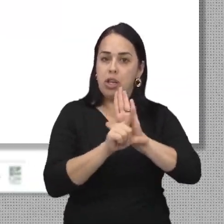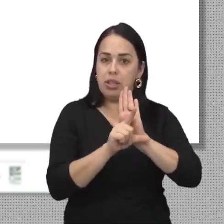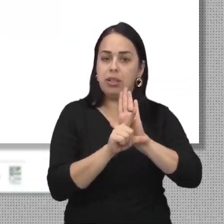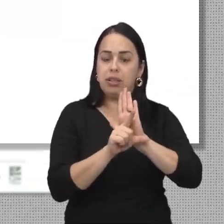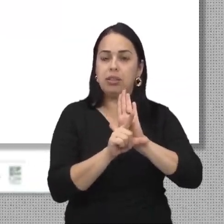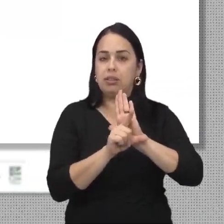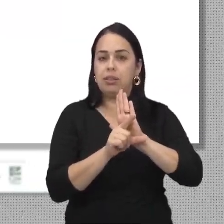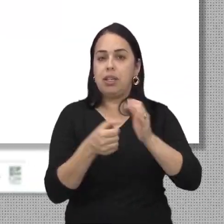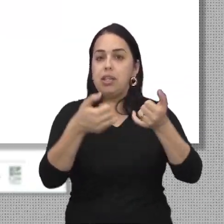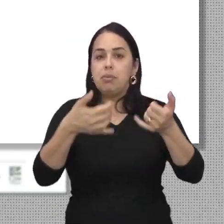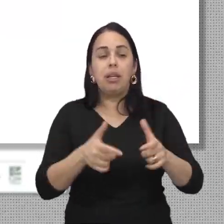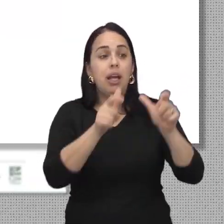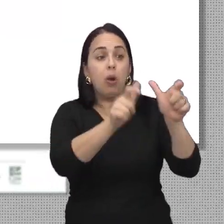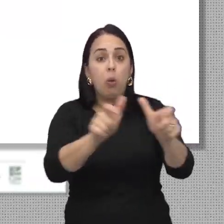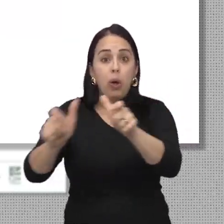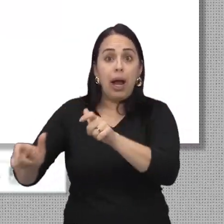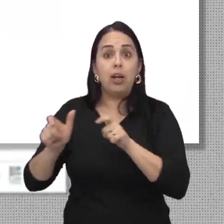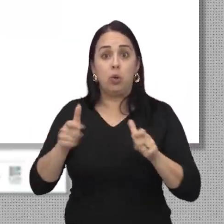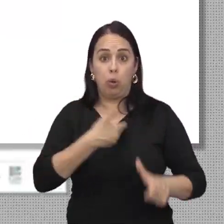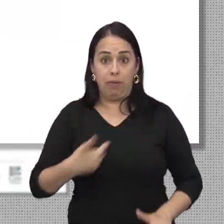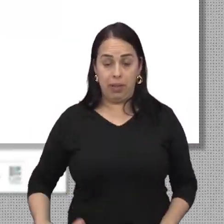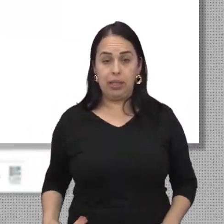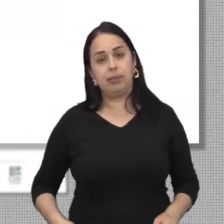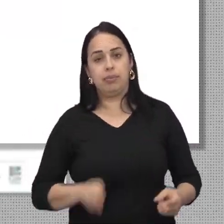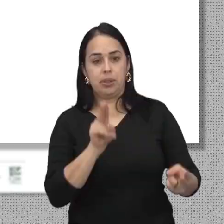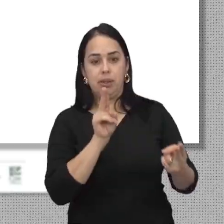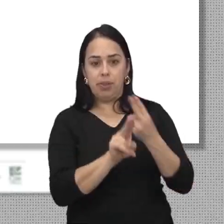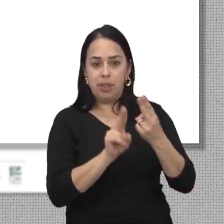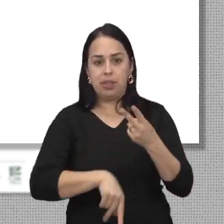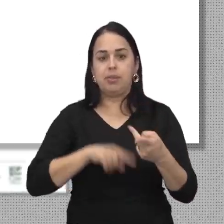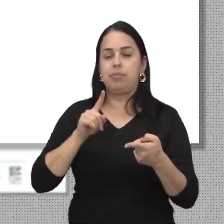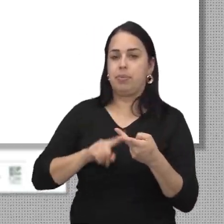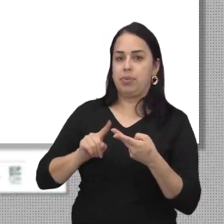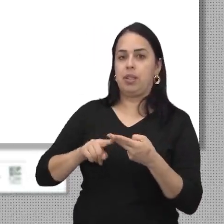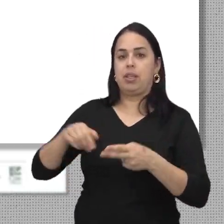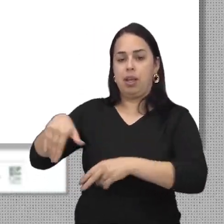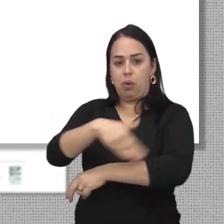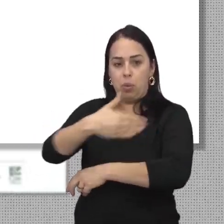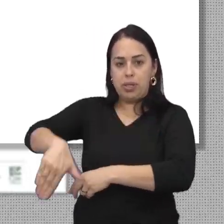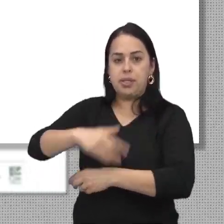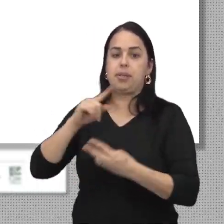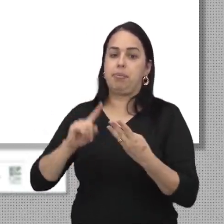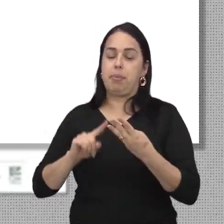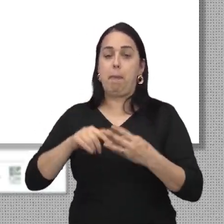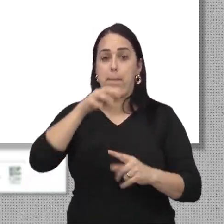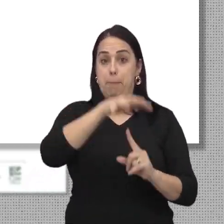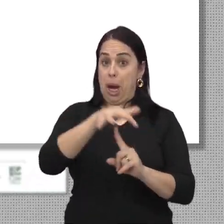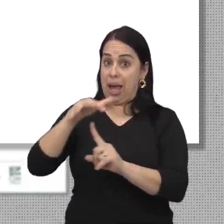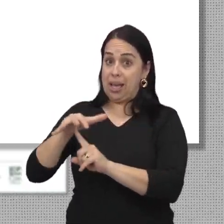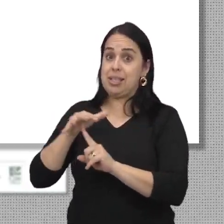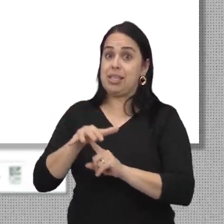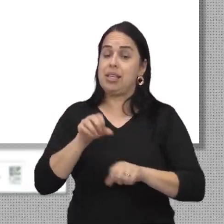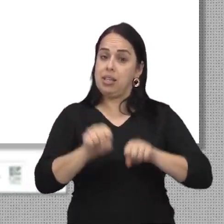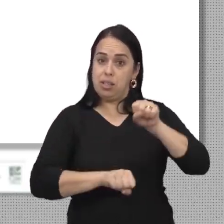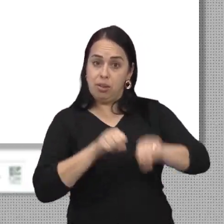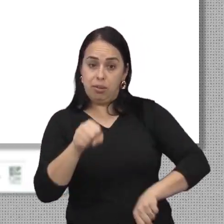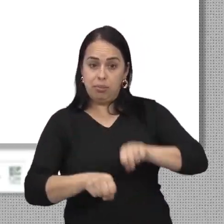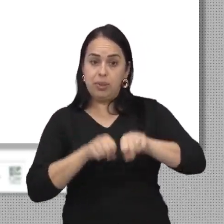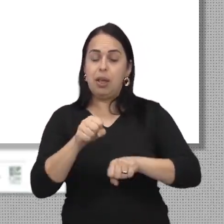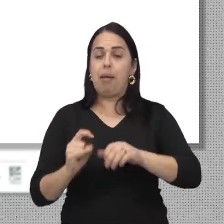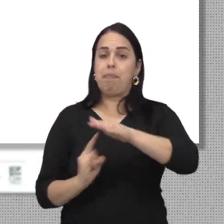O projeto também lista locais caracterizados como áreas públicas. Entre eles estão avenidas, rodovias, ruas,